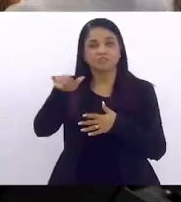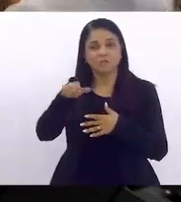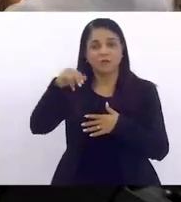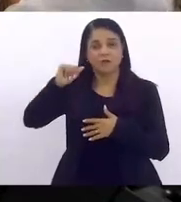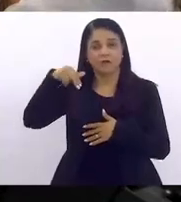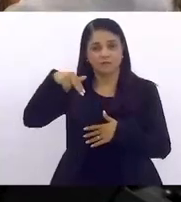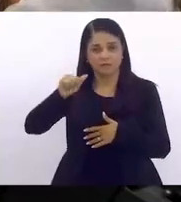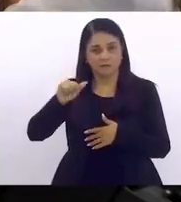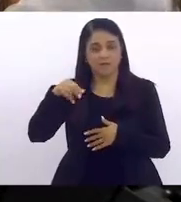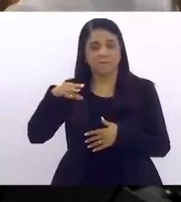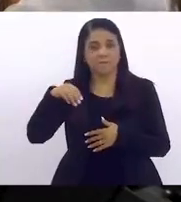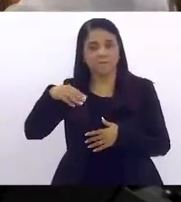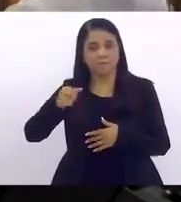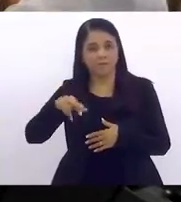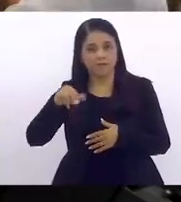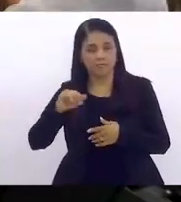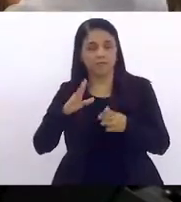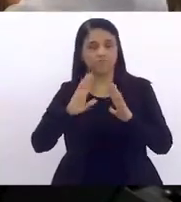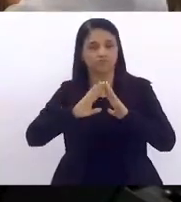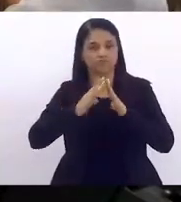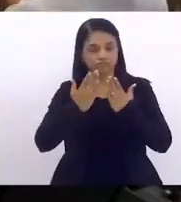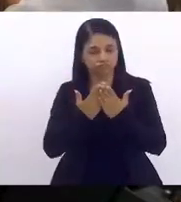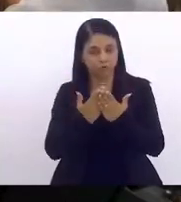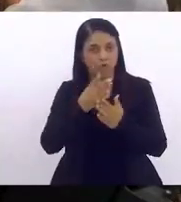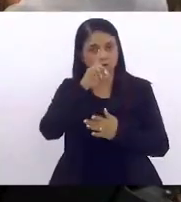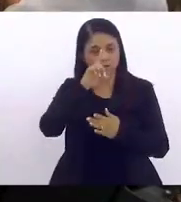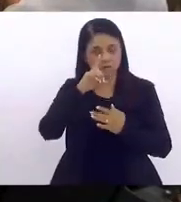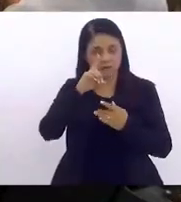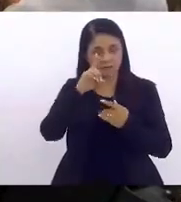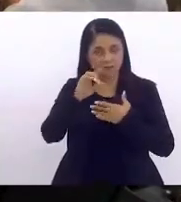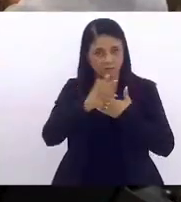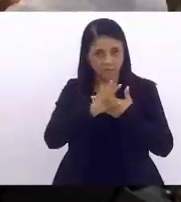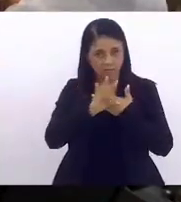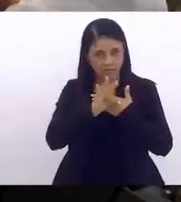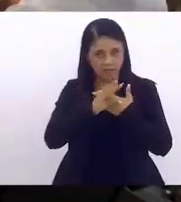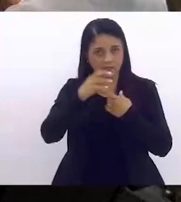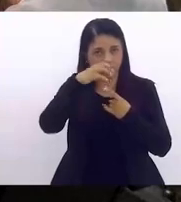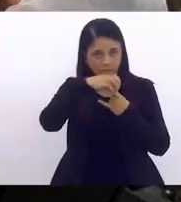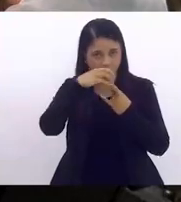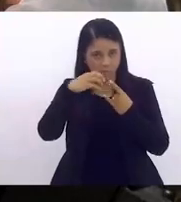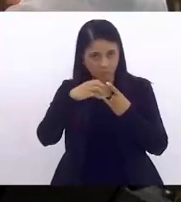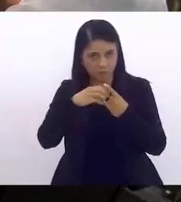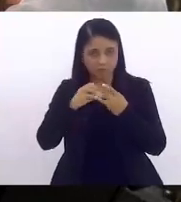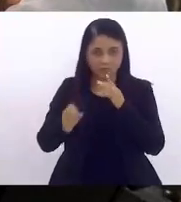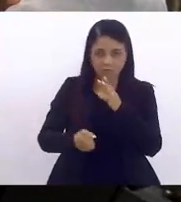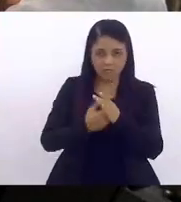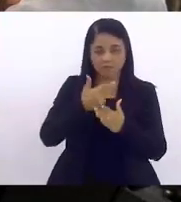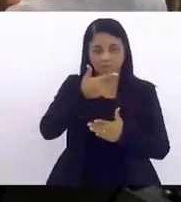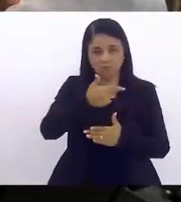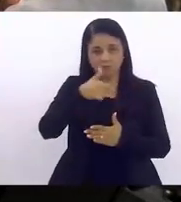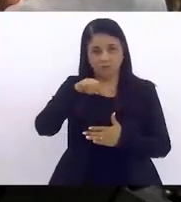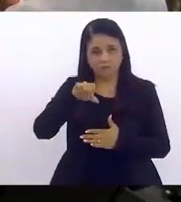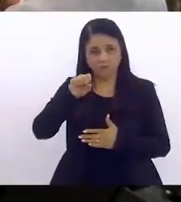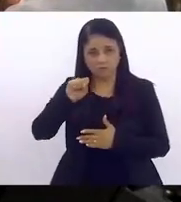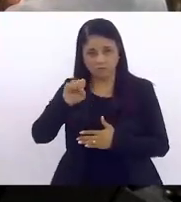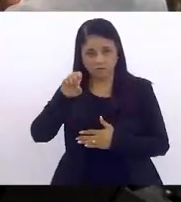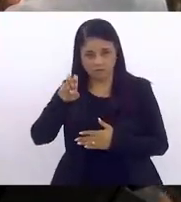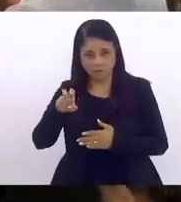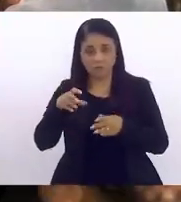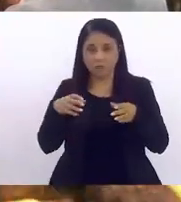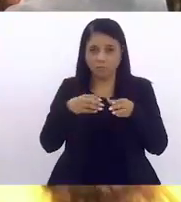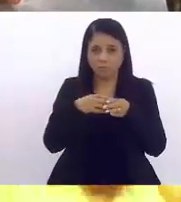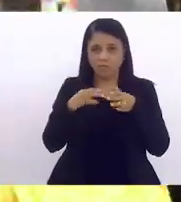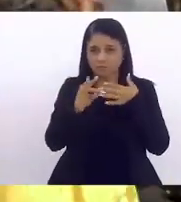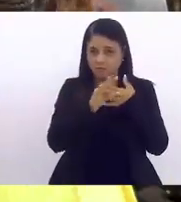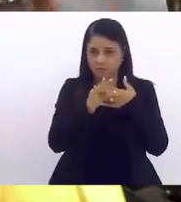Corbo, diretora da Escola Politécnica de Saúde Joaquim Venâncio, da Fiocruz, criada em 1985 como unidade técnica